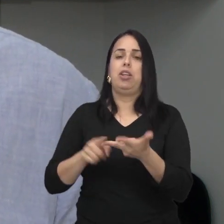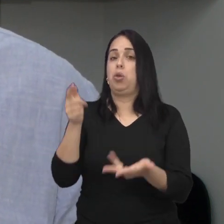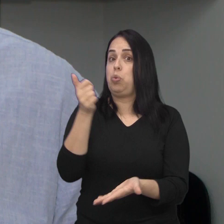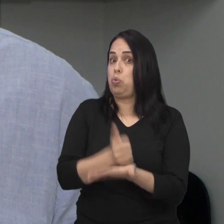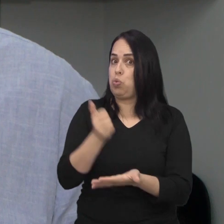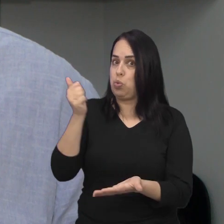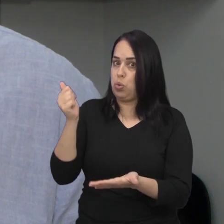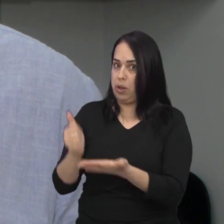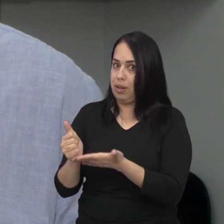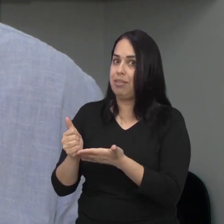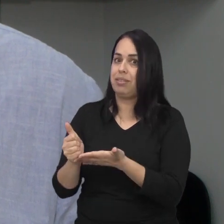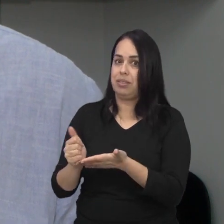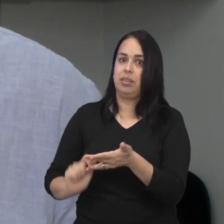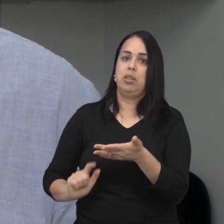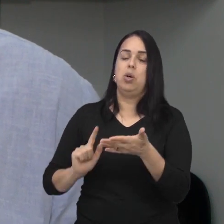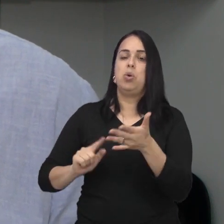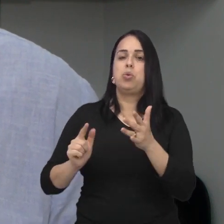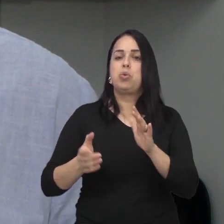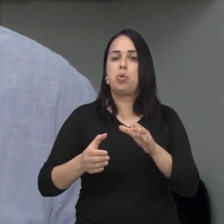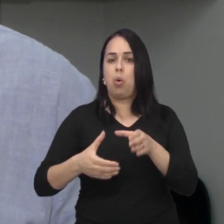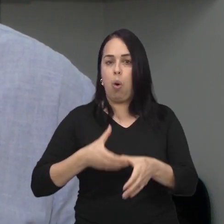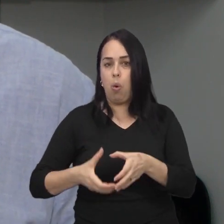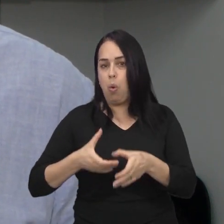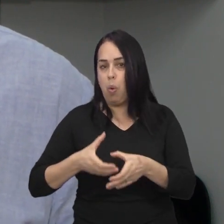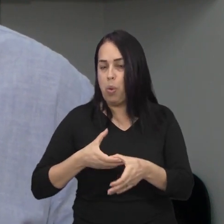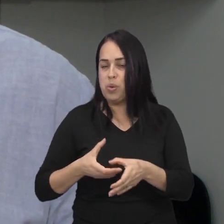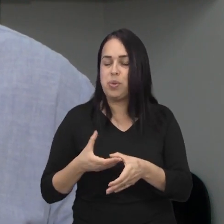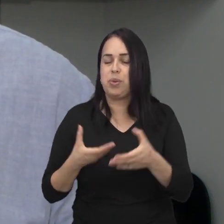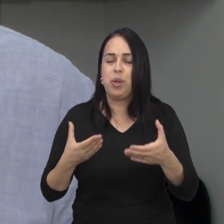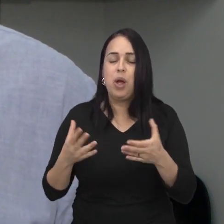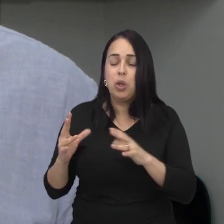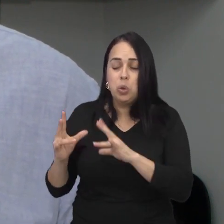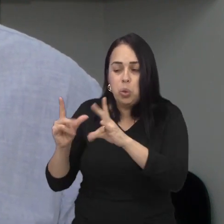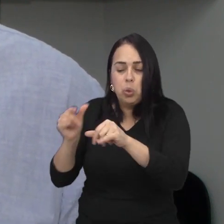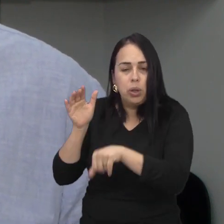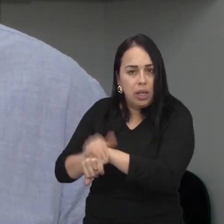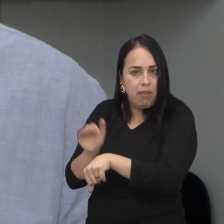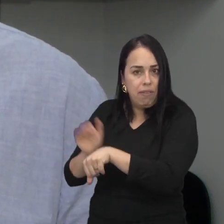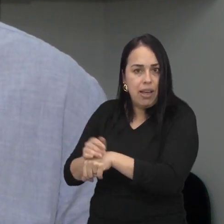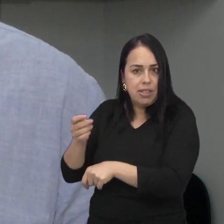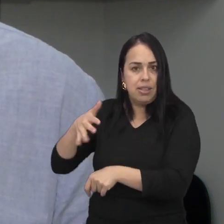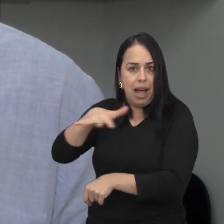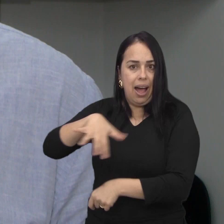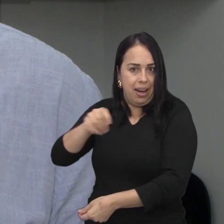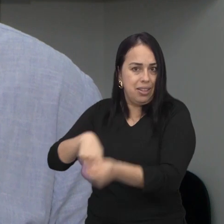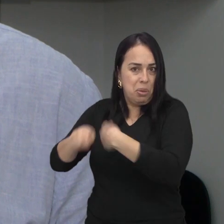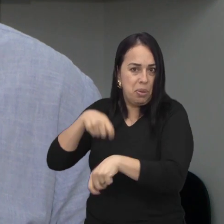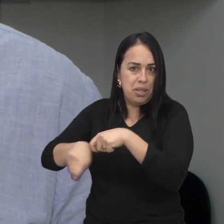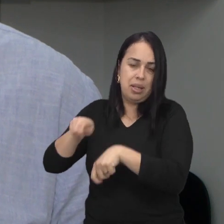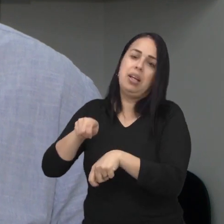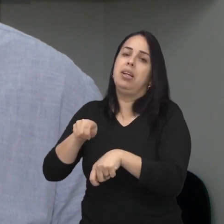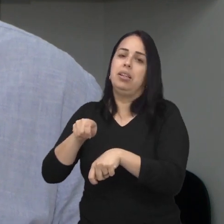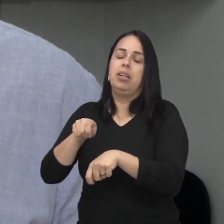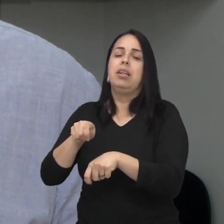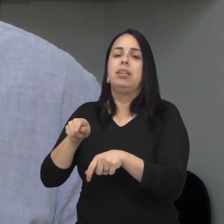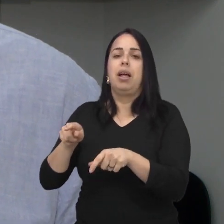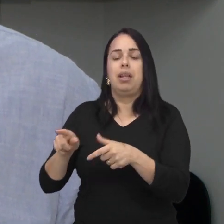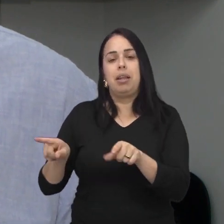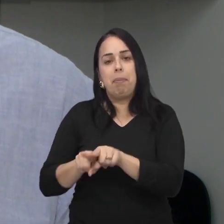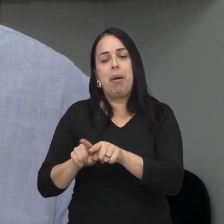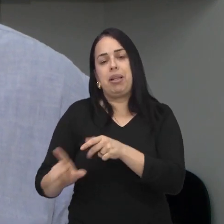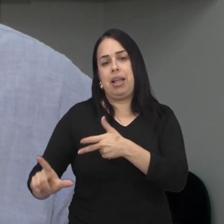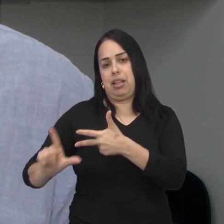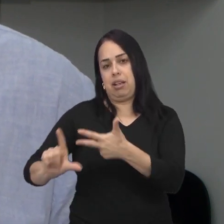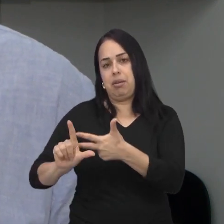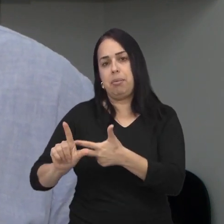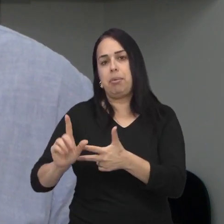as contratações que são realizadas pela Câmara, os concursos públicos, enfim, tudo aquilo que a Câmara faz enquanto administração e também na sua